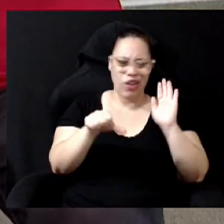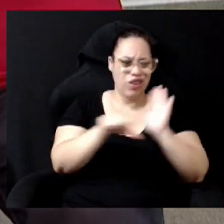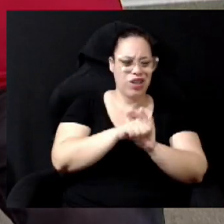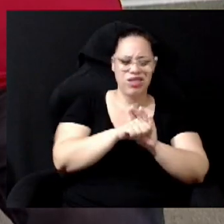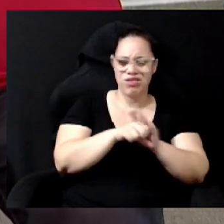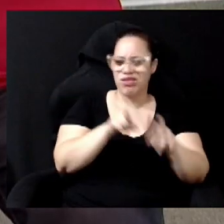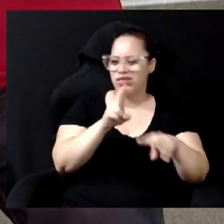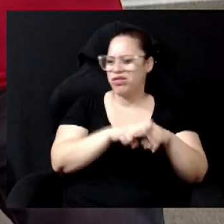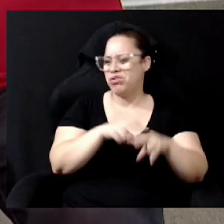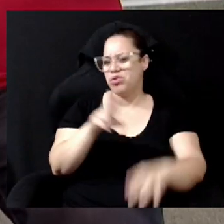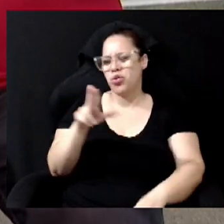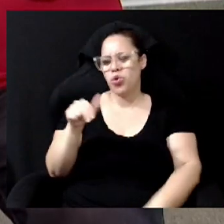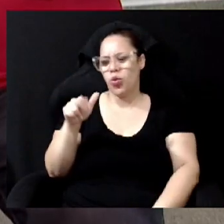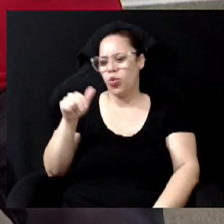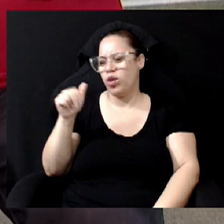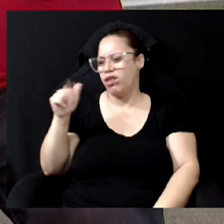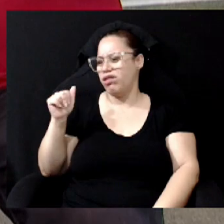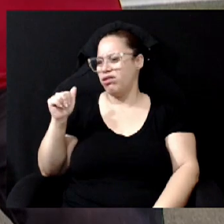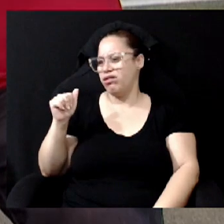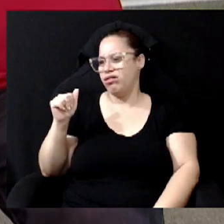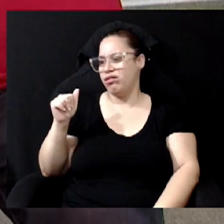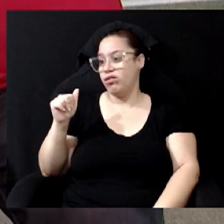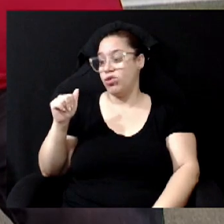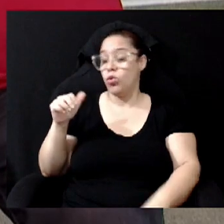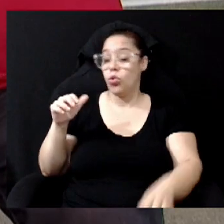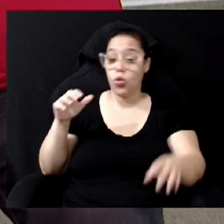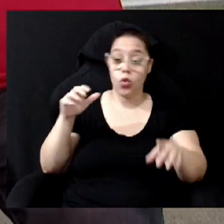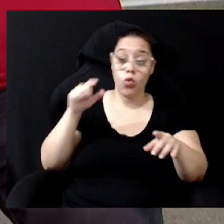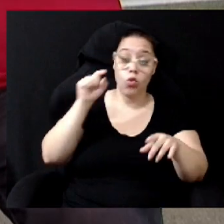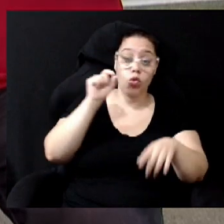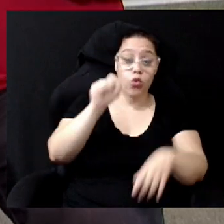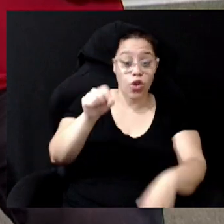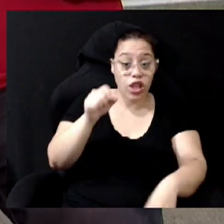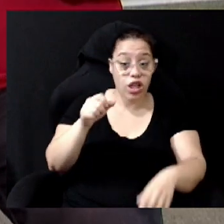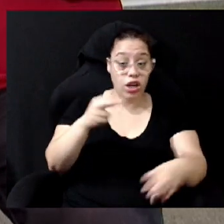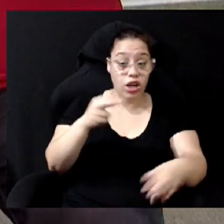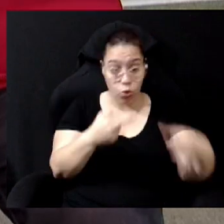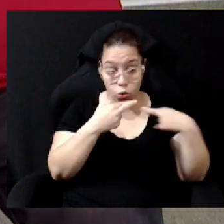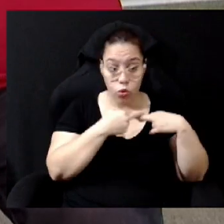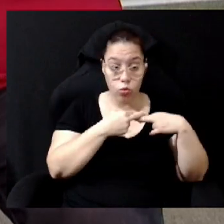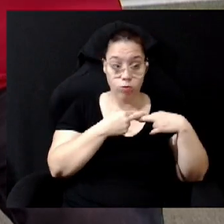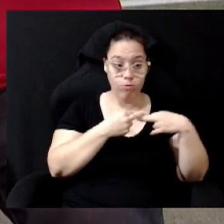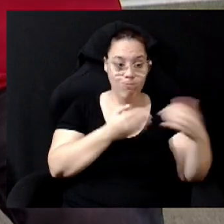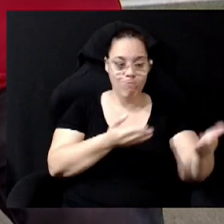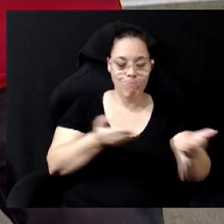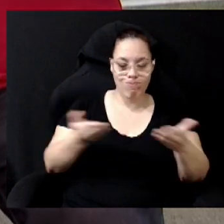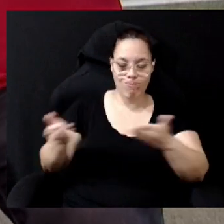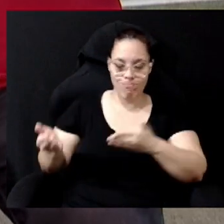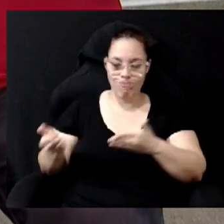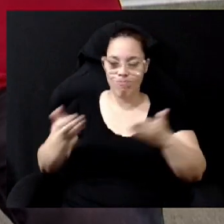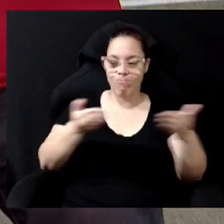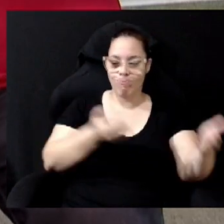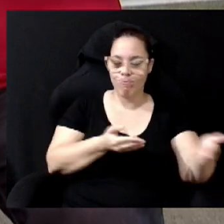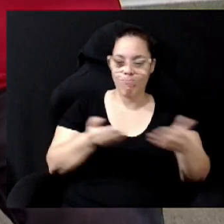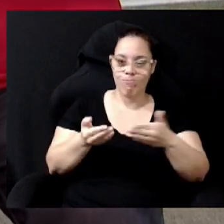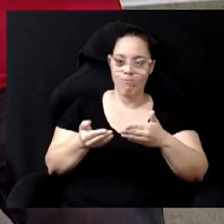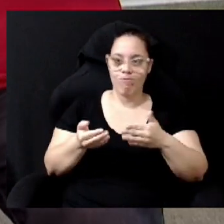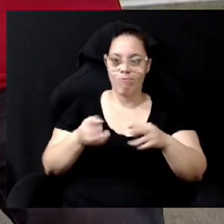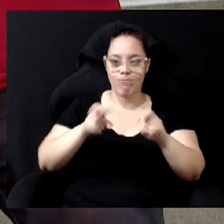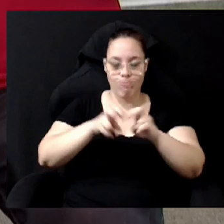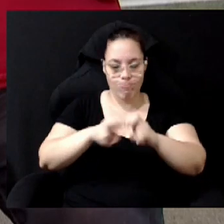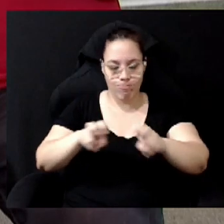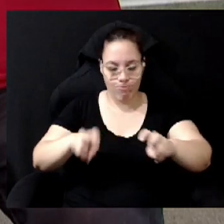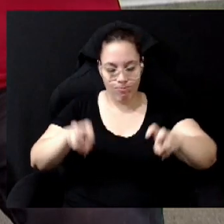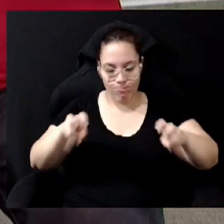funcionou. Quando você corresponsabiliza as pessoas, elas são parte da construção desse processo. Então, no Círculo, a gente trata de tudo isso de